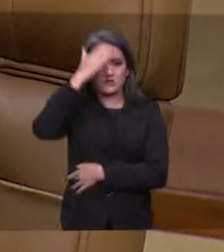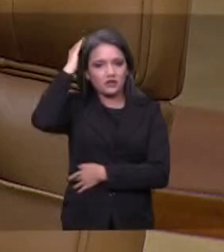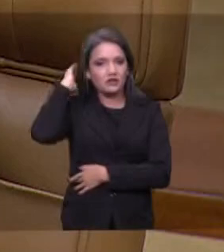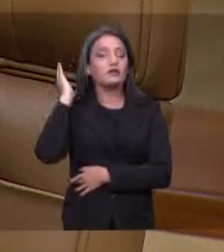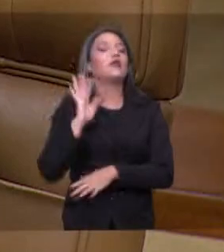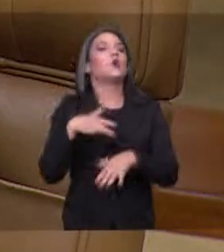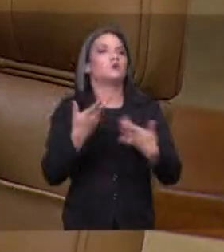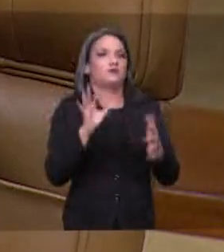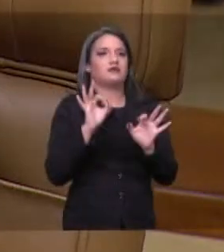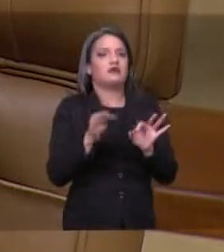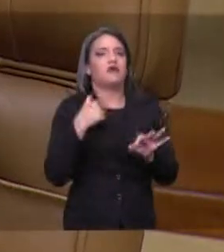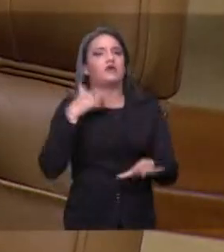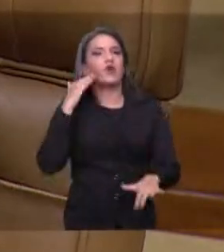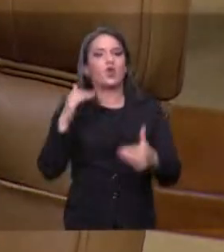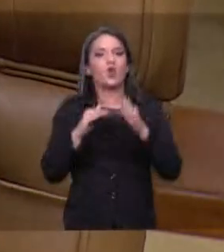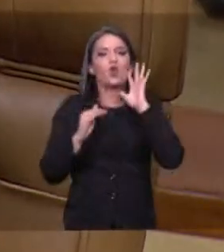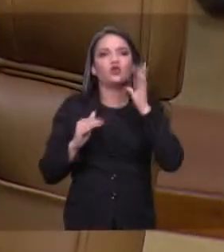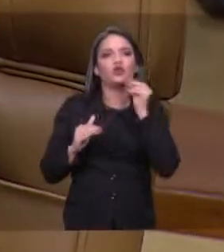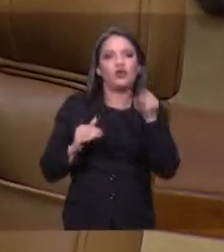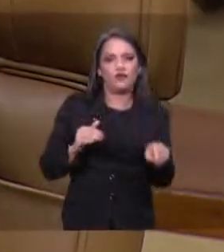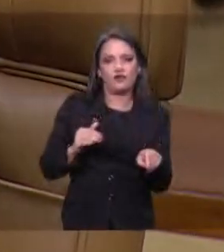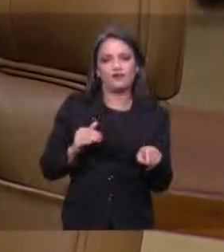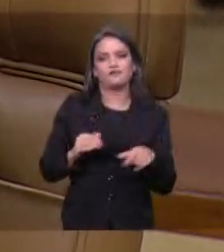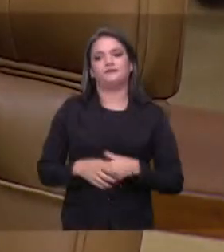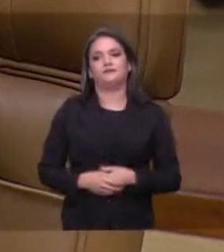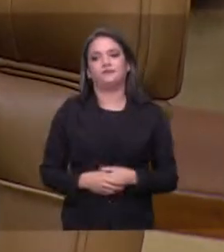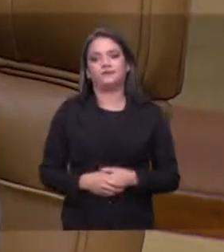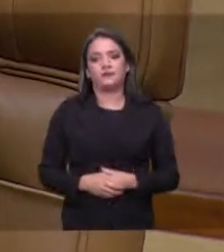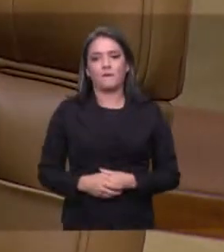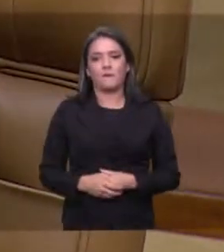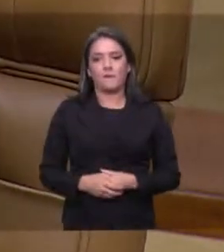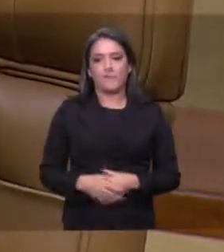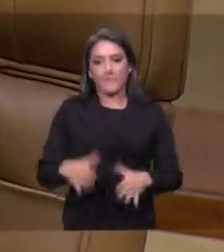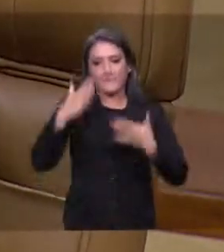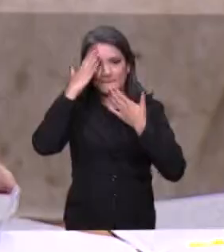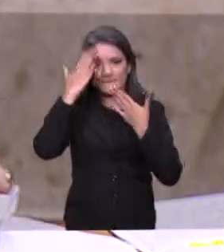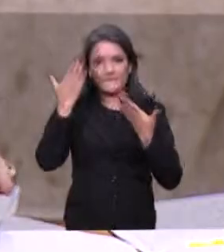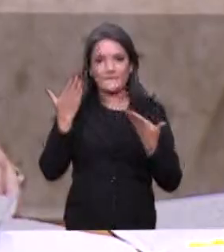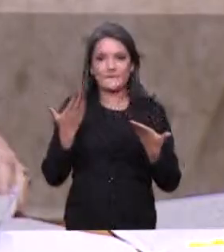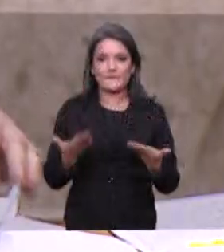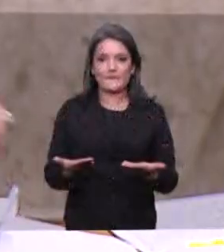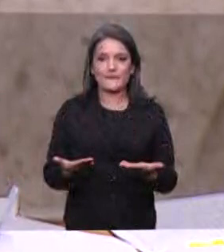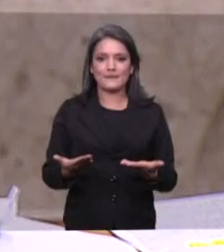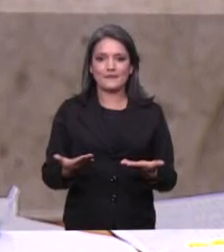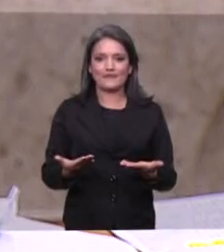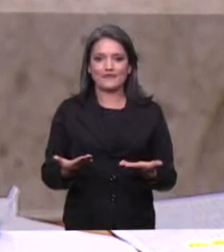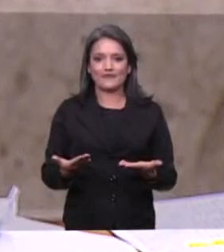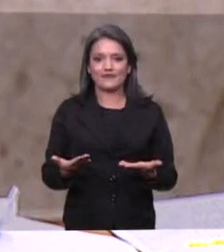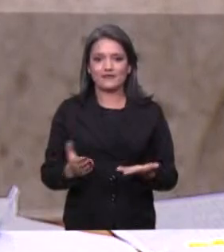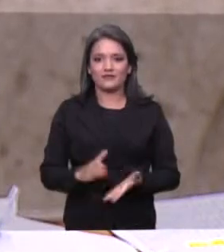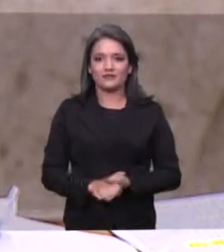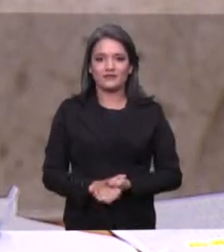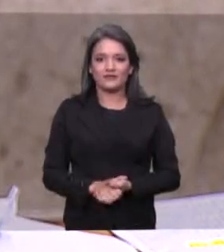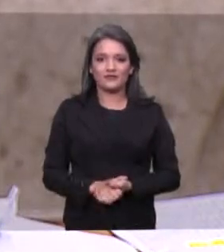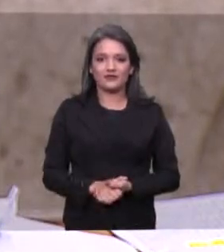divergência do eminente ministro Dias Toffoli nesse item. Exatamente. Certo. Agradeço. Muito obrigado, senhora